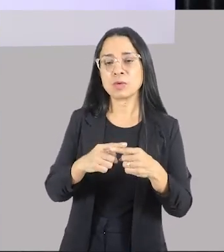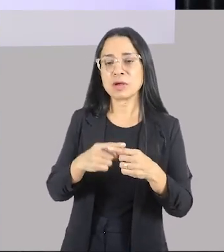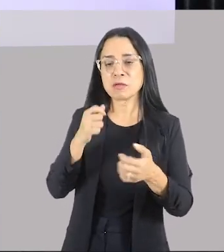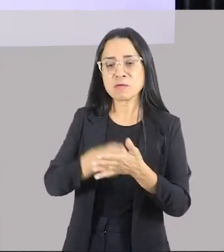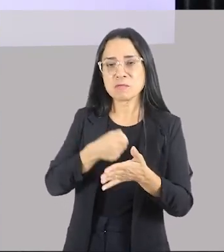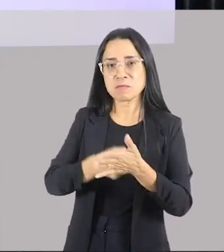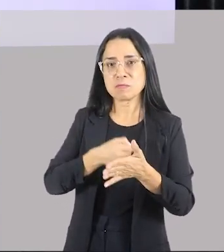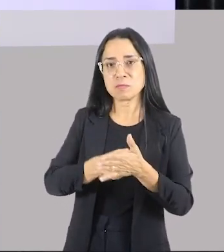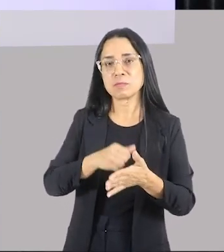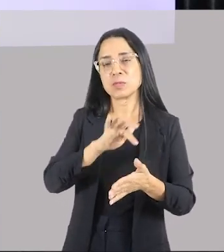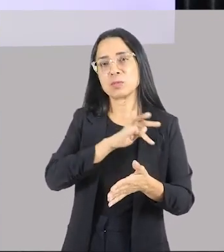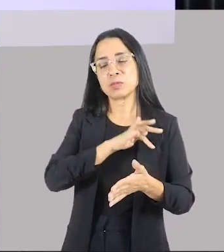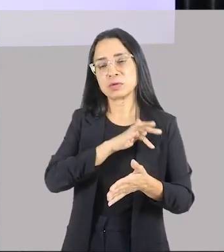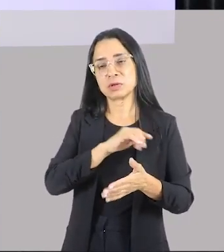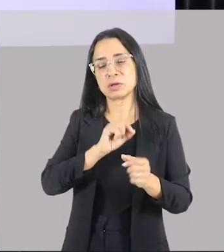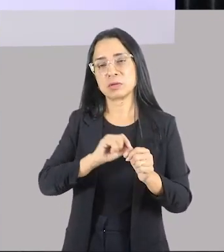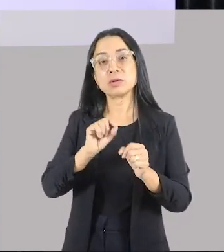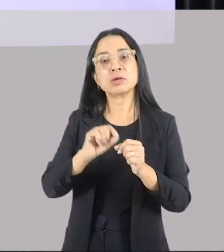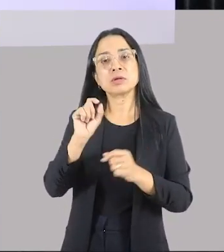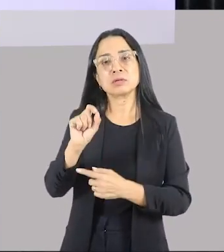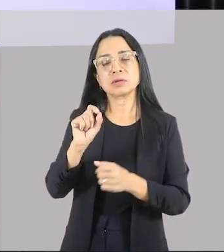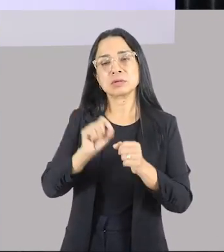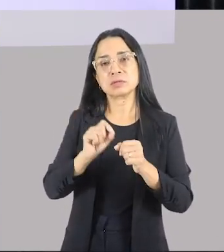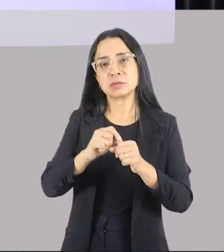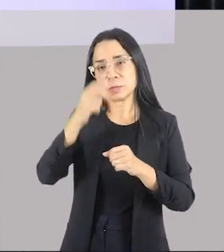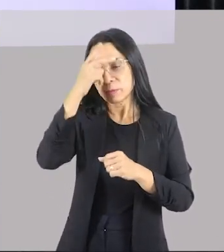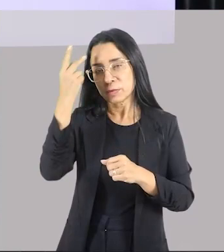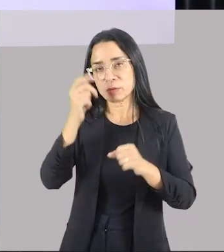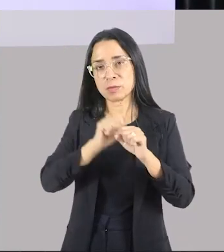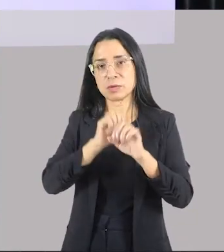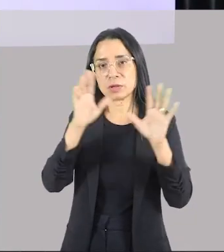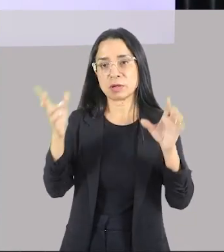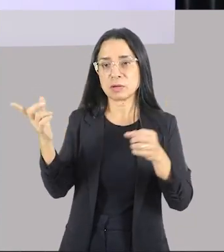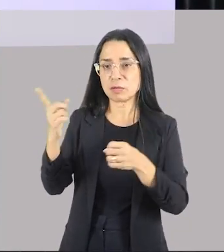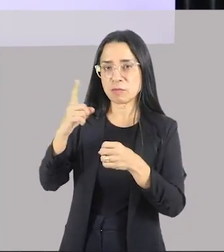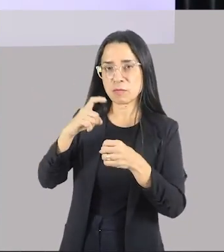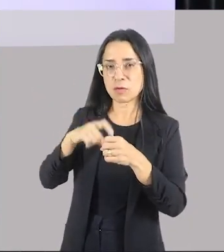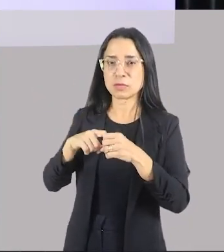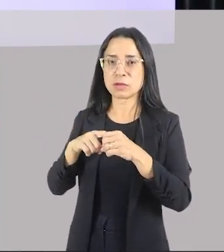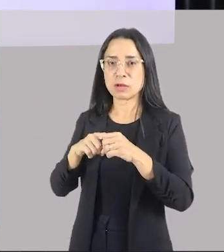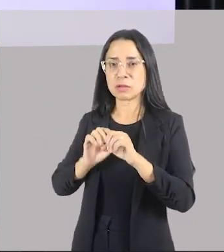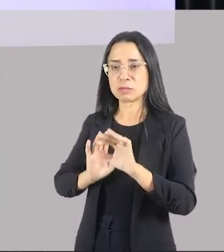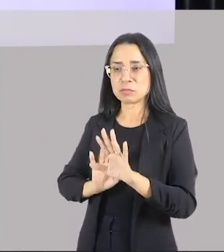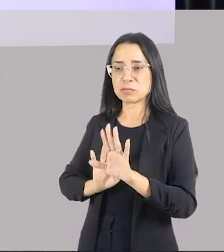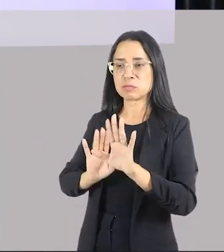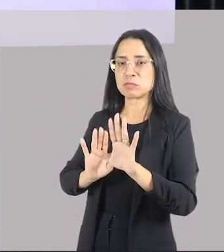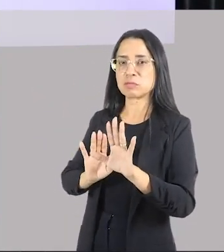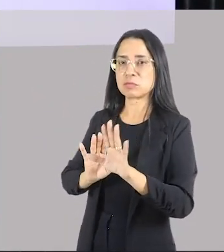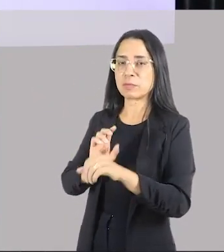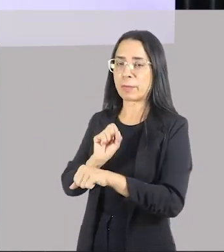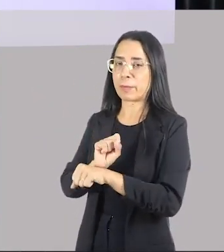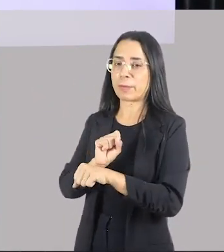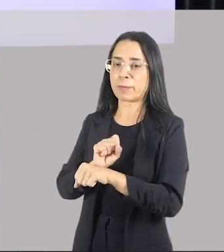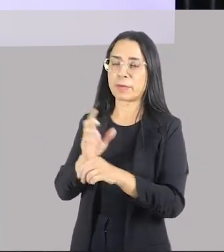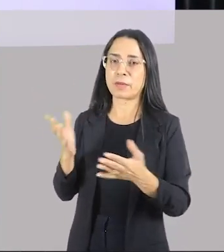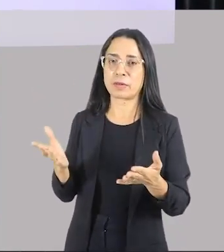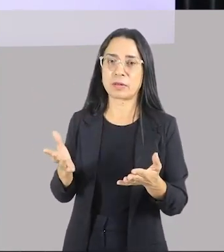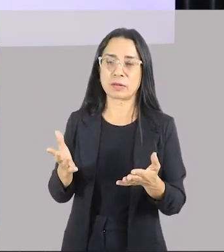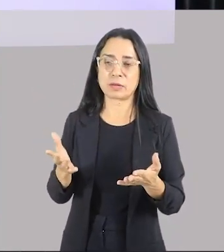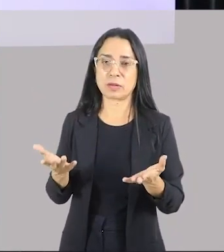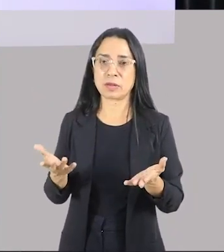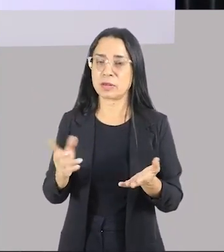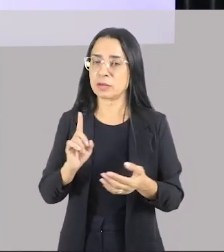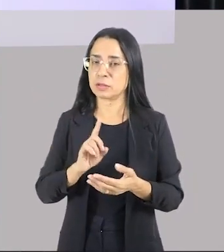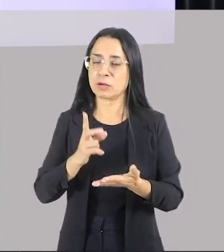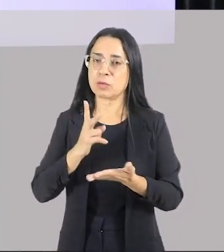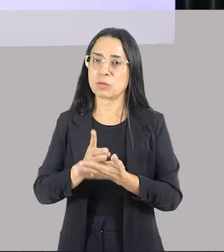repressão. Então, isso faz com que as pessoas até, claro, voltassem um pouco para trás, né? Dessem 2 passos para trás e não